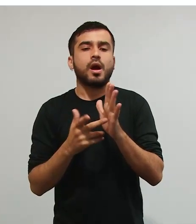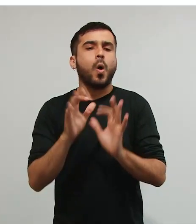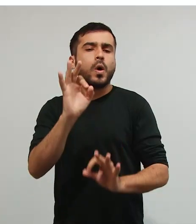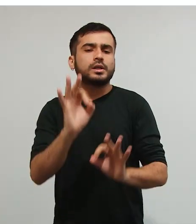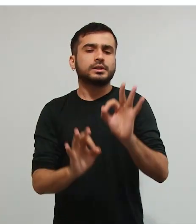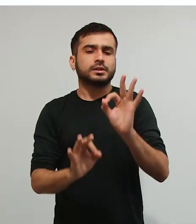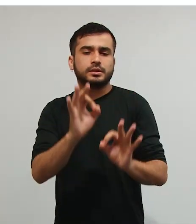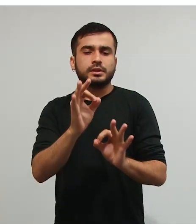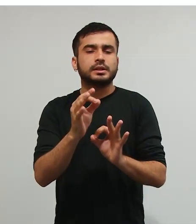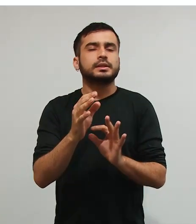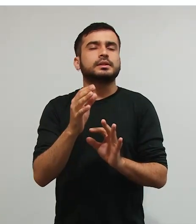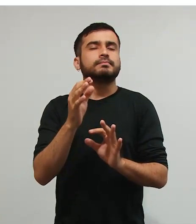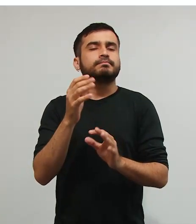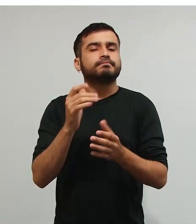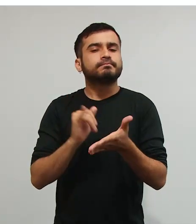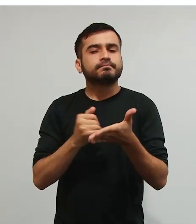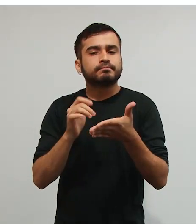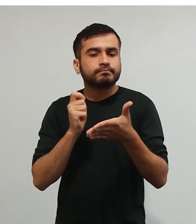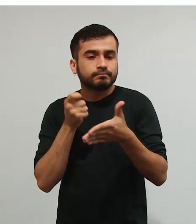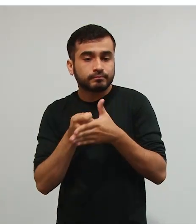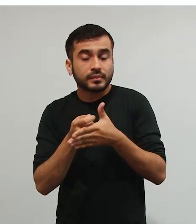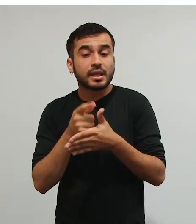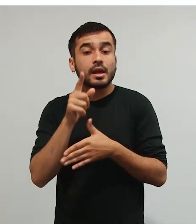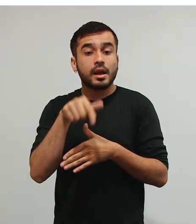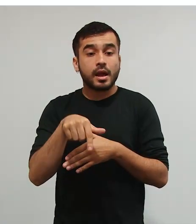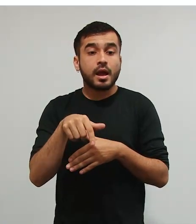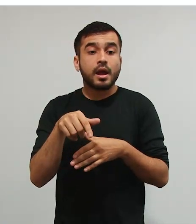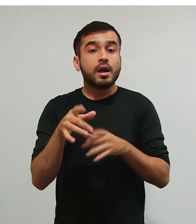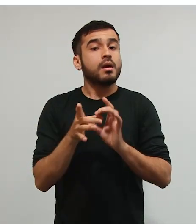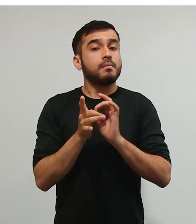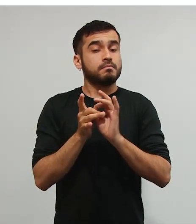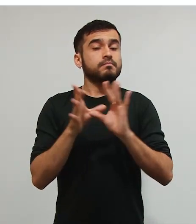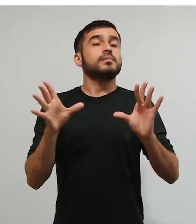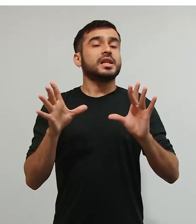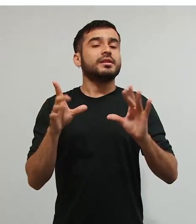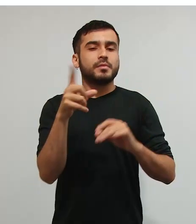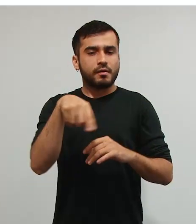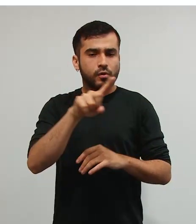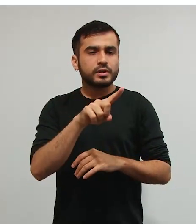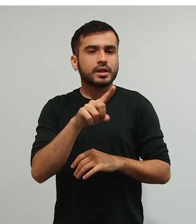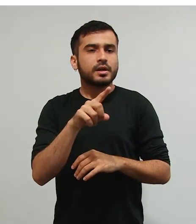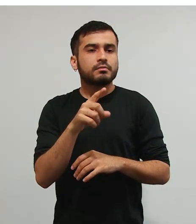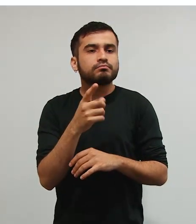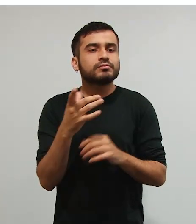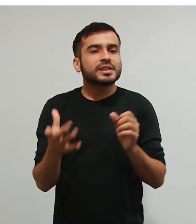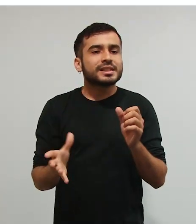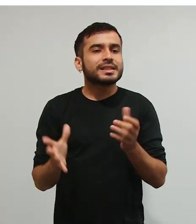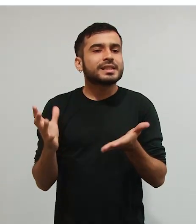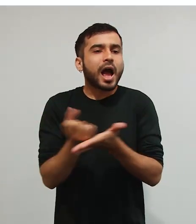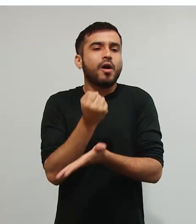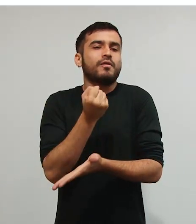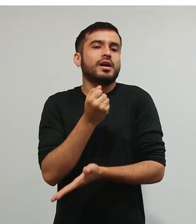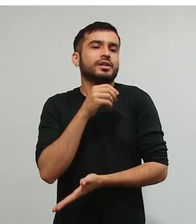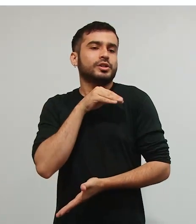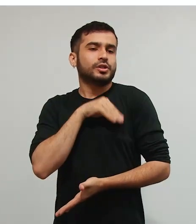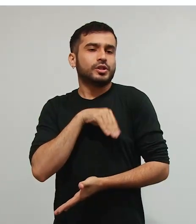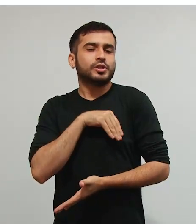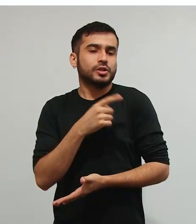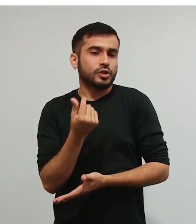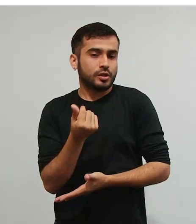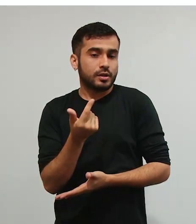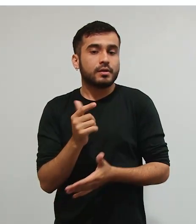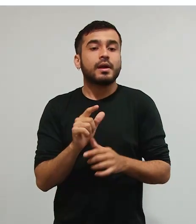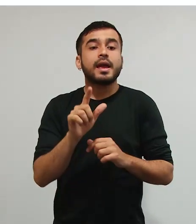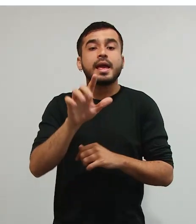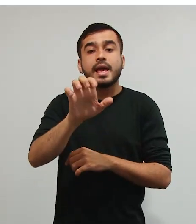planejamento tributário? É uma forma lícita de você economizar, tá? Então, é a chamada elisão fiscal,